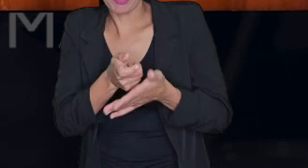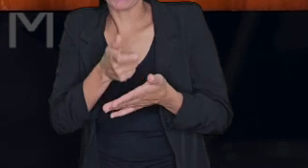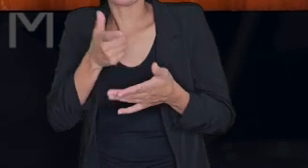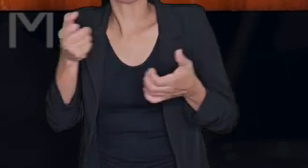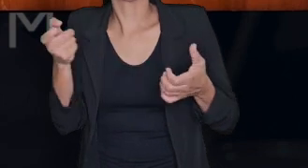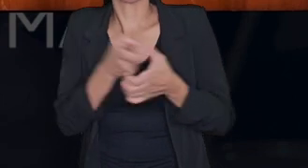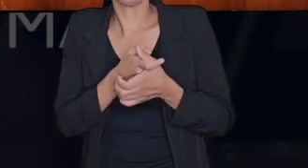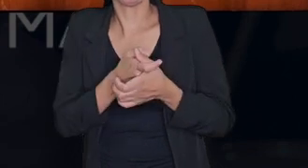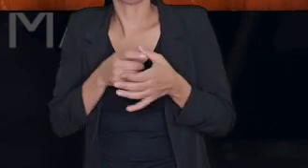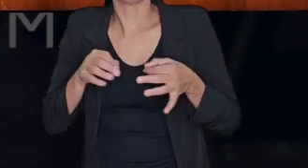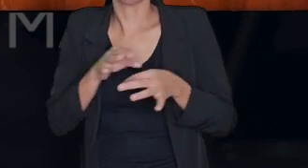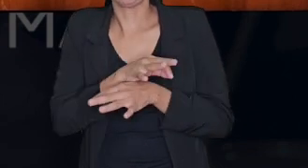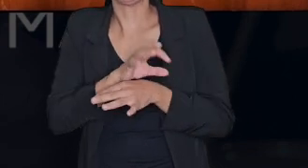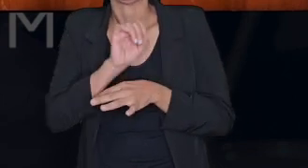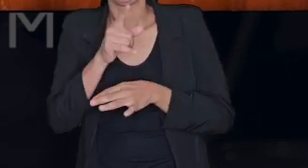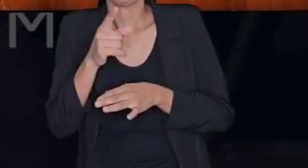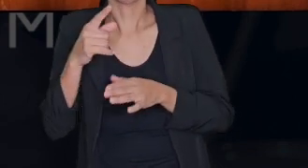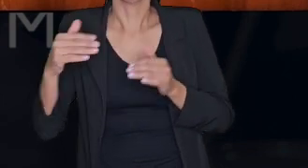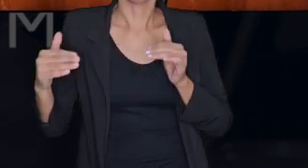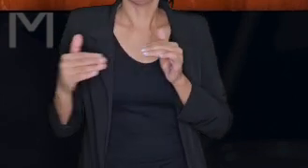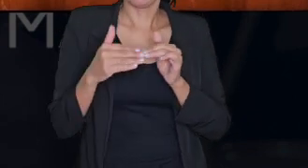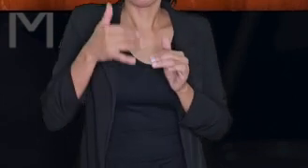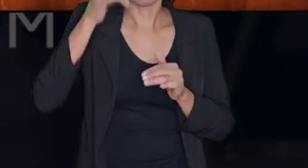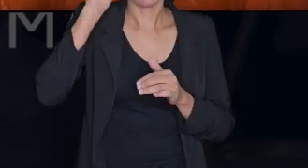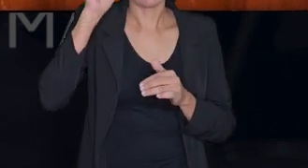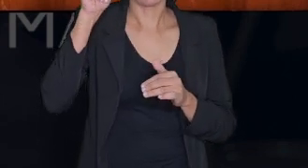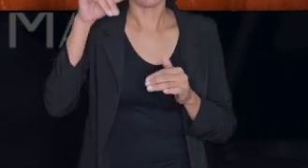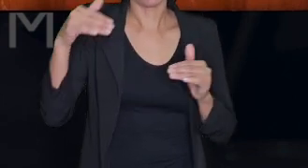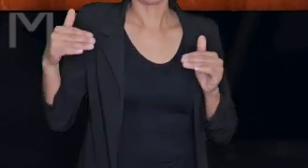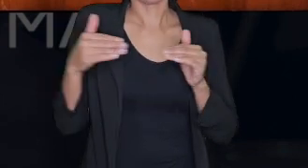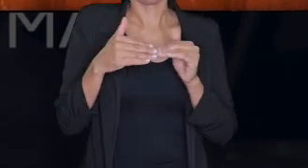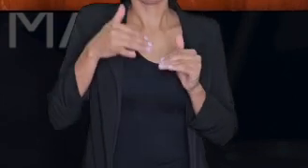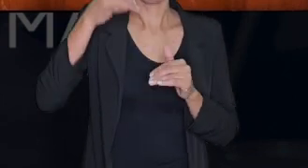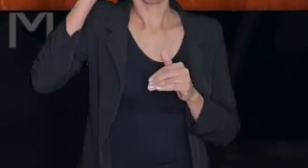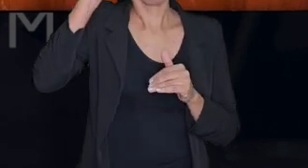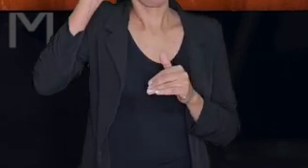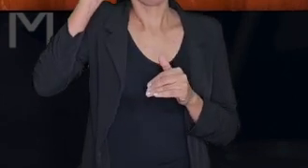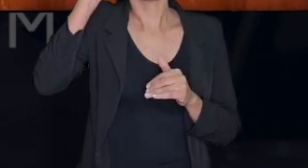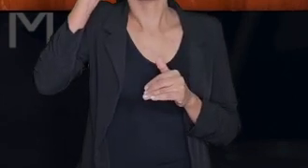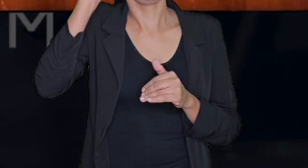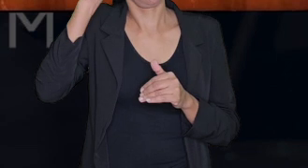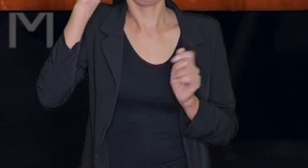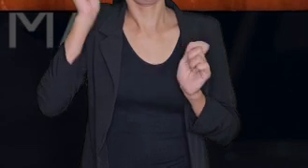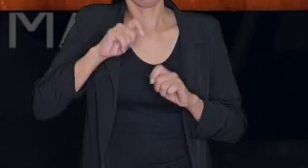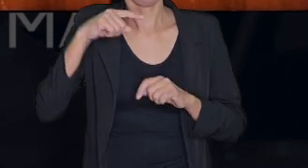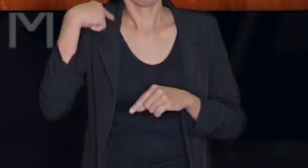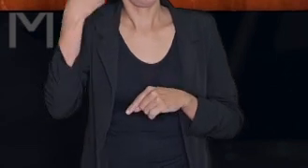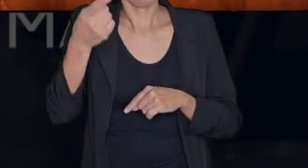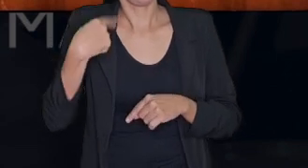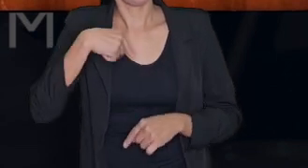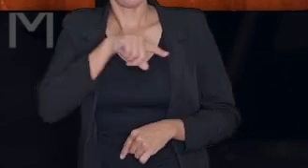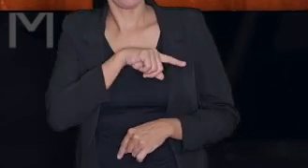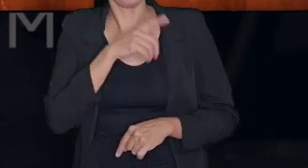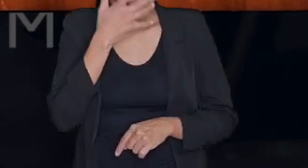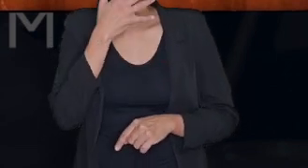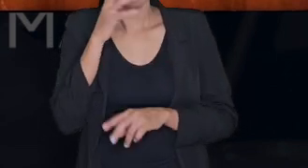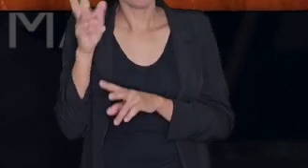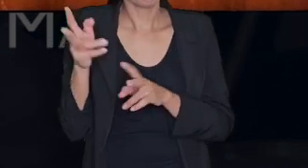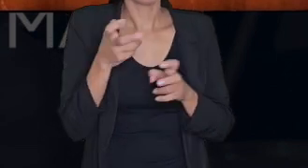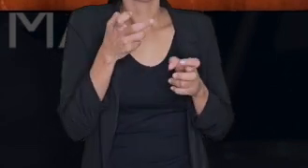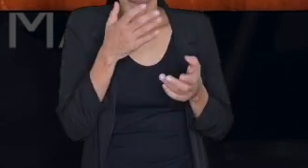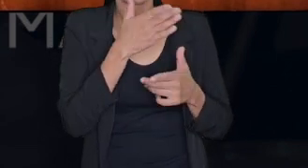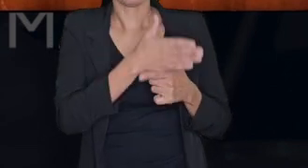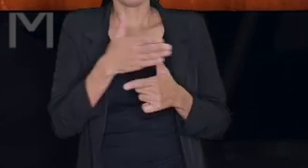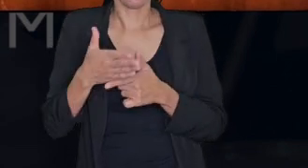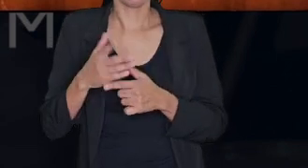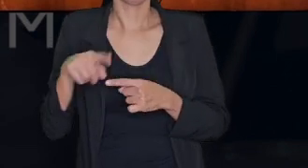inventário, a prova de quitação da dívida ou a concordância da Fazenda Pública. Olha a concordância da Fazenda Pública aqui, para a